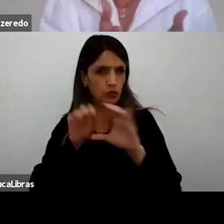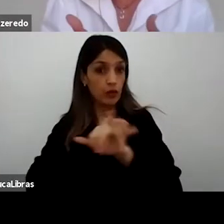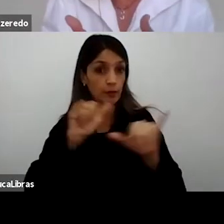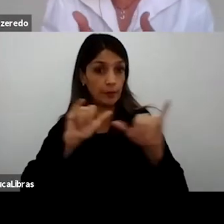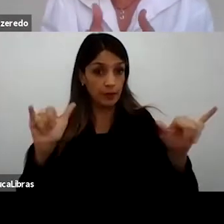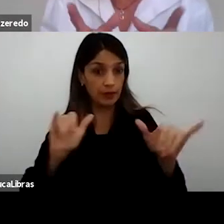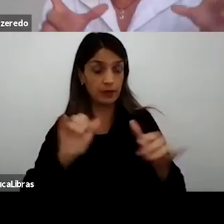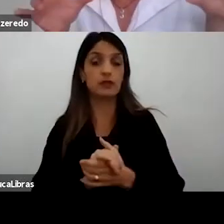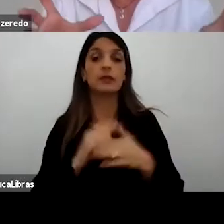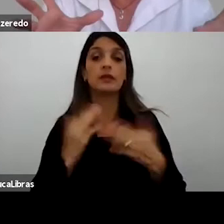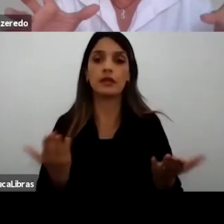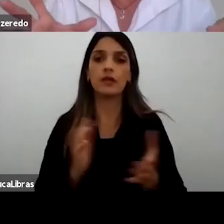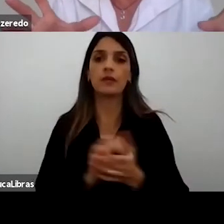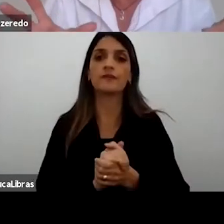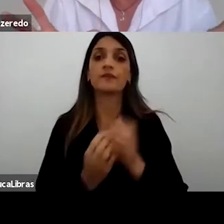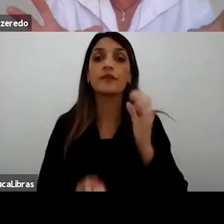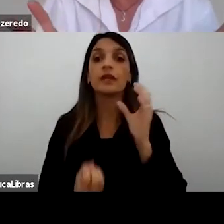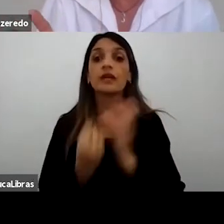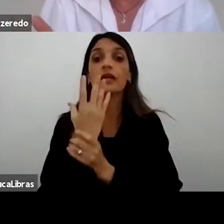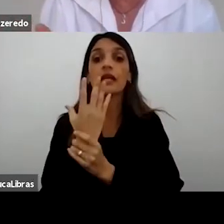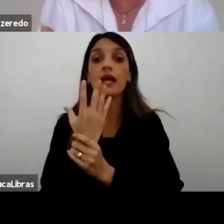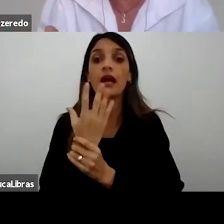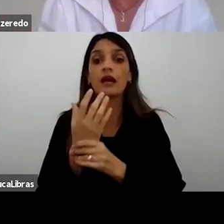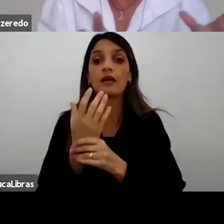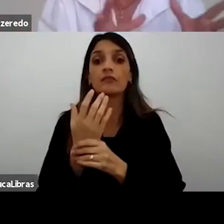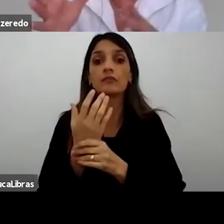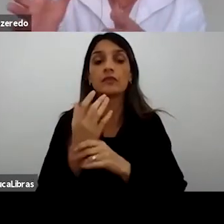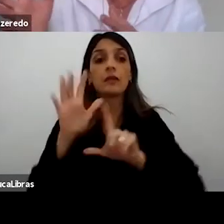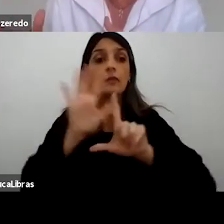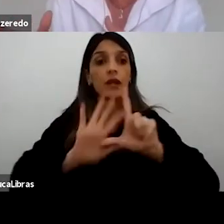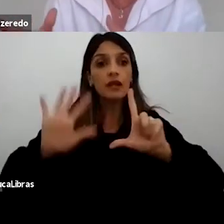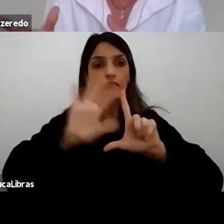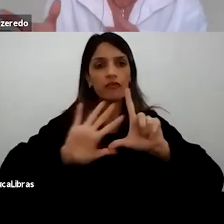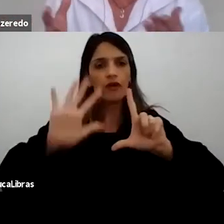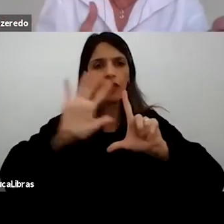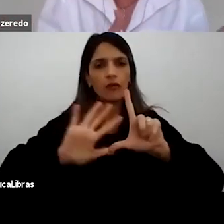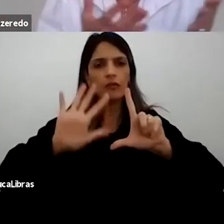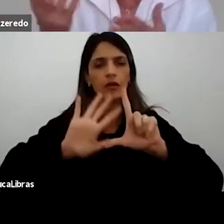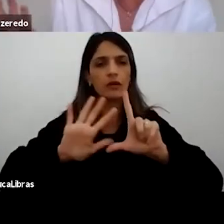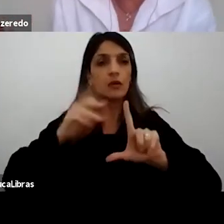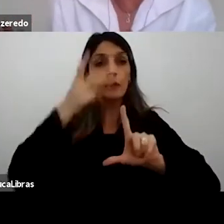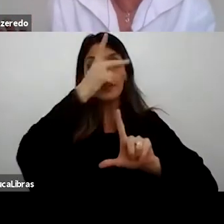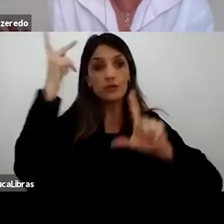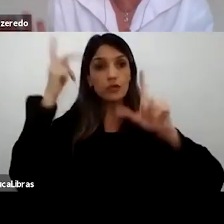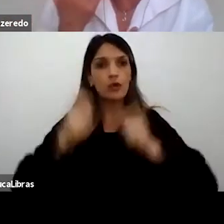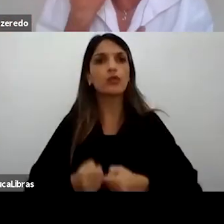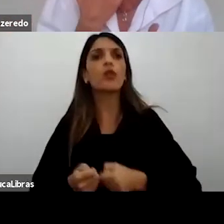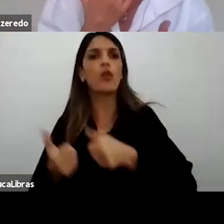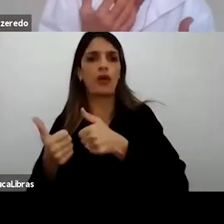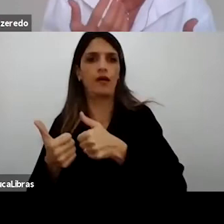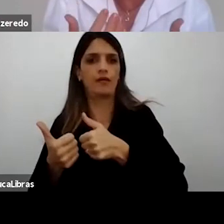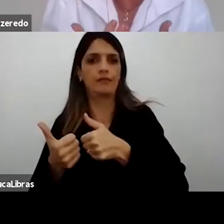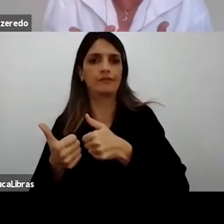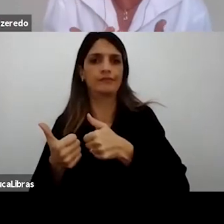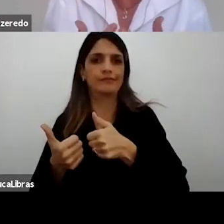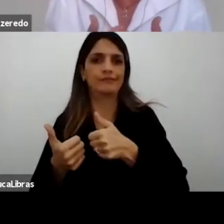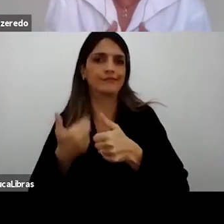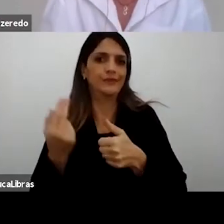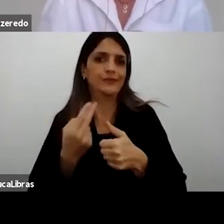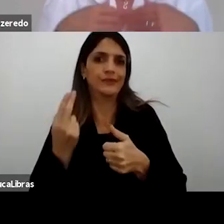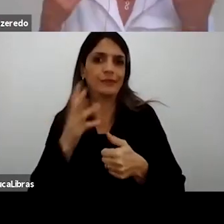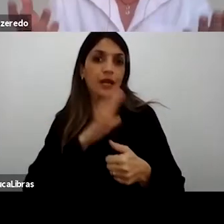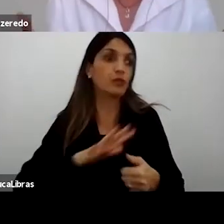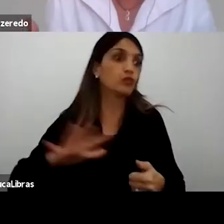criar essa página, né? esse lugar, essa plataforma, para quem doar. Né? Não dava para dar espaço para todo mundo no